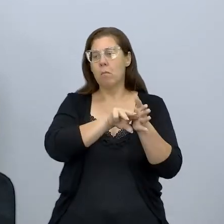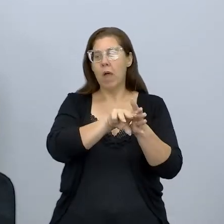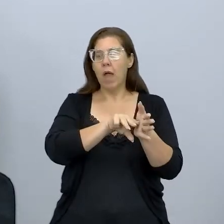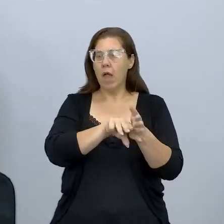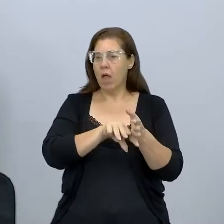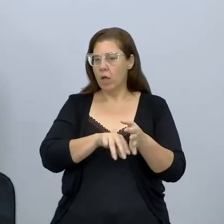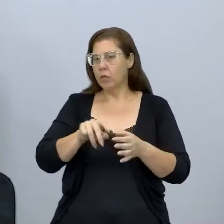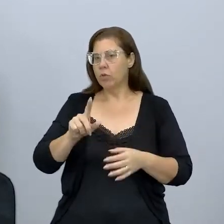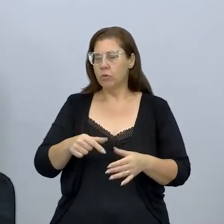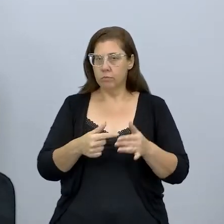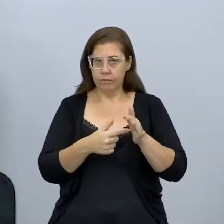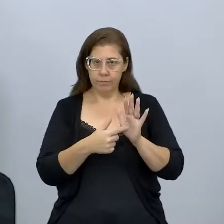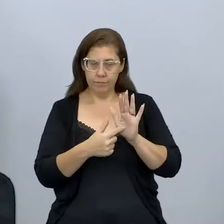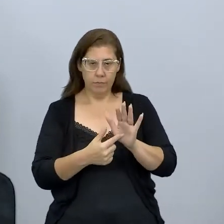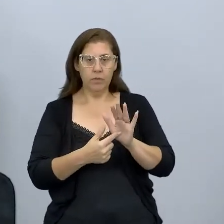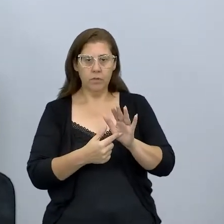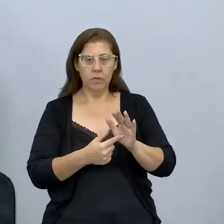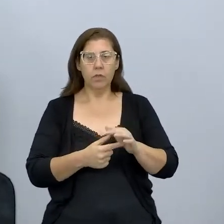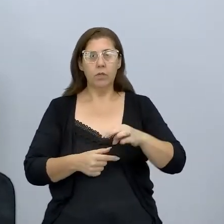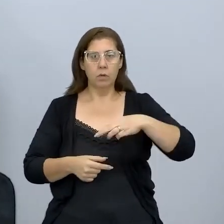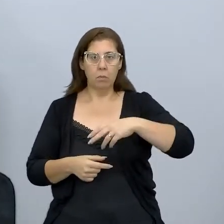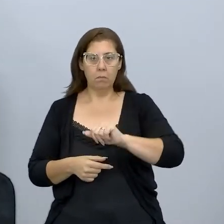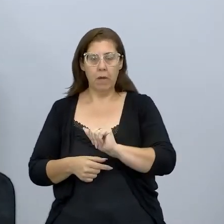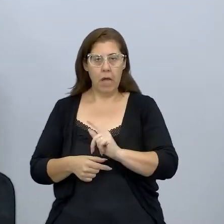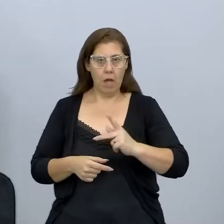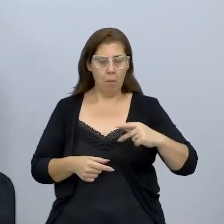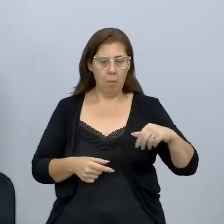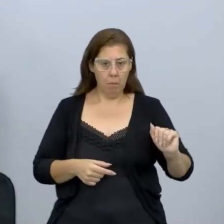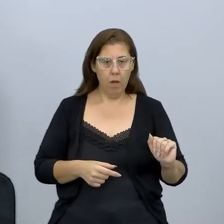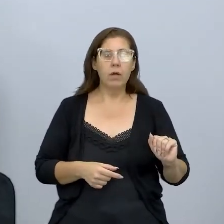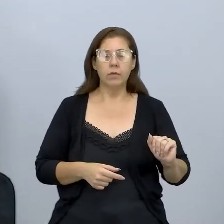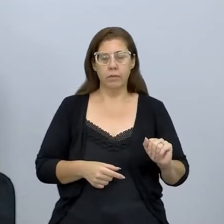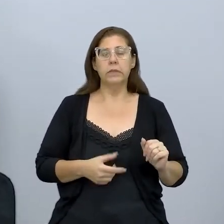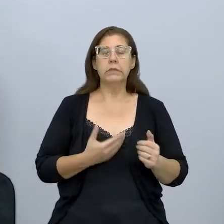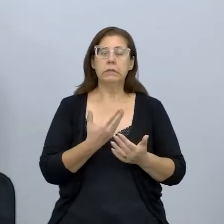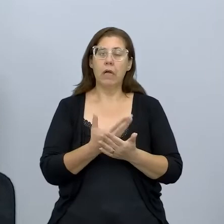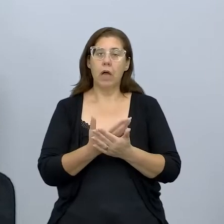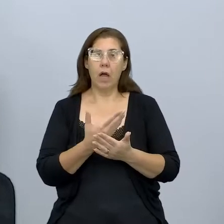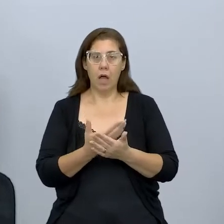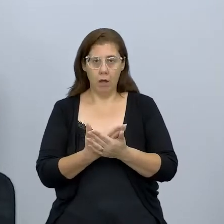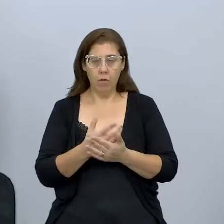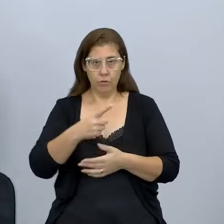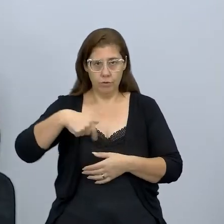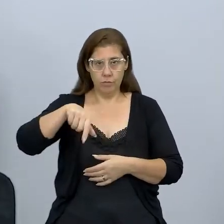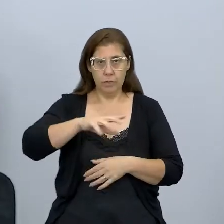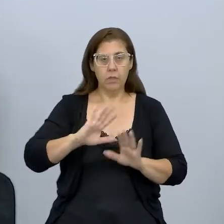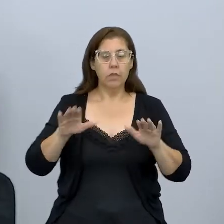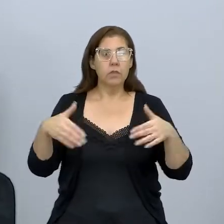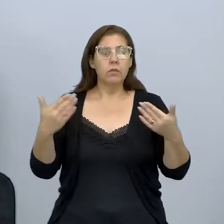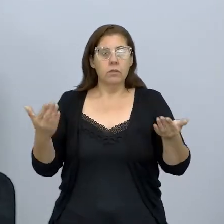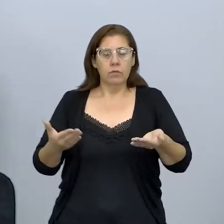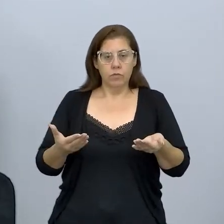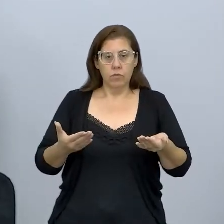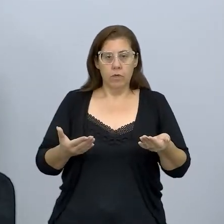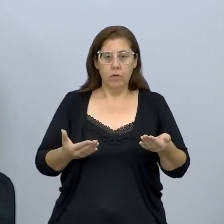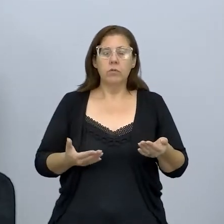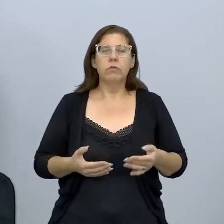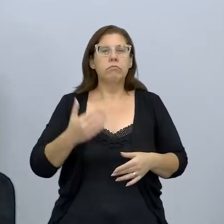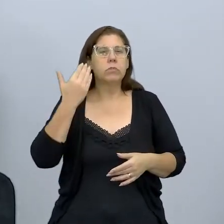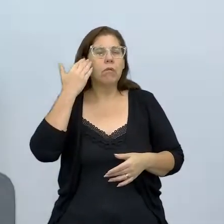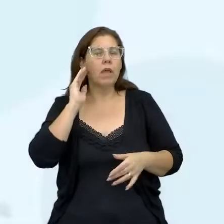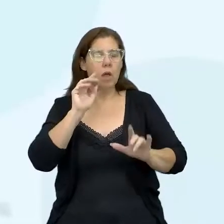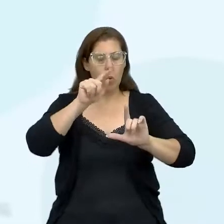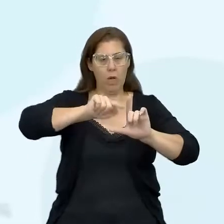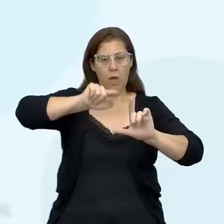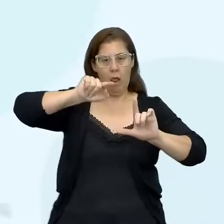metodologia que é indicada aí no mapa, no material que o professor conduz a aula aí de vocês, tá certo? Então nós estamos aqui em interpretação de gráficos.